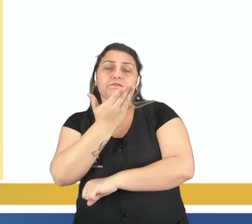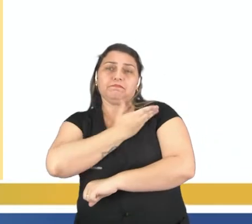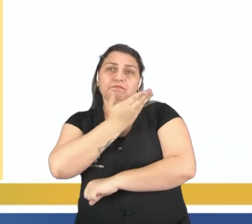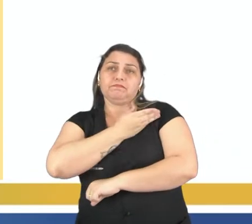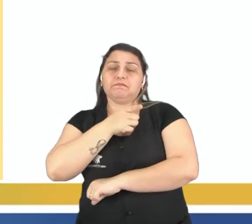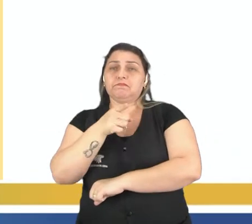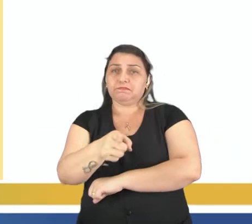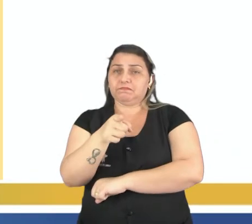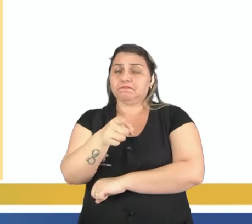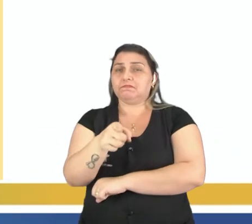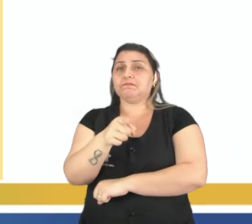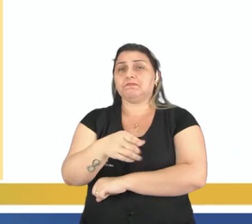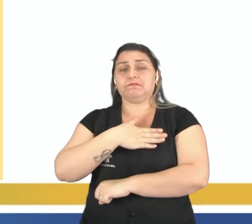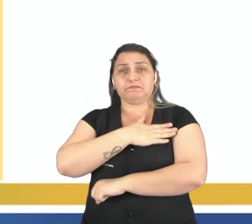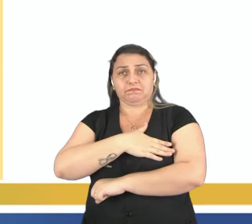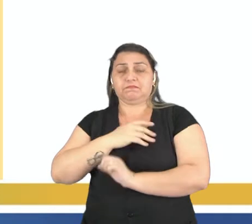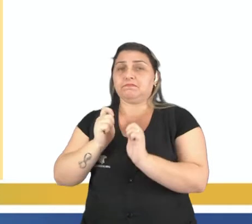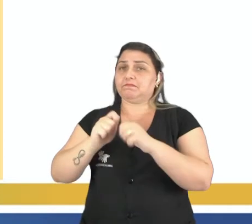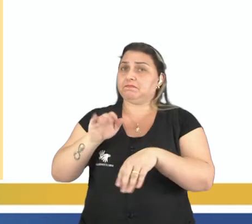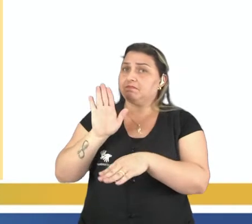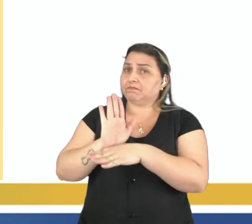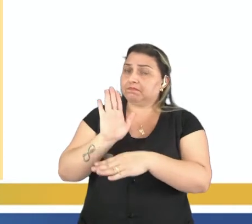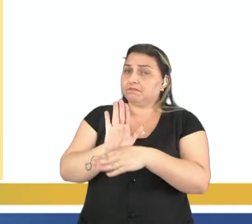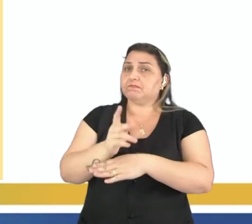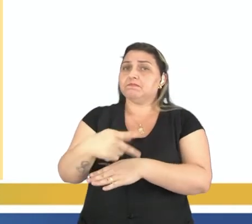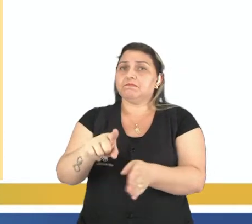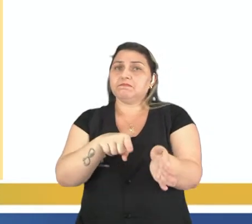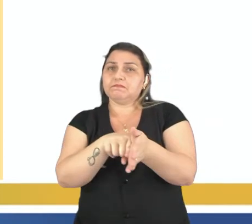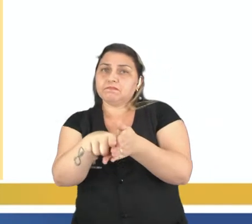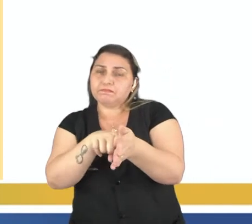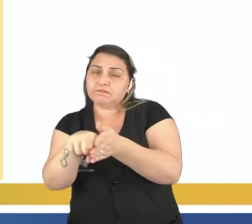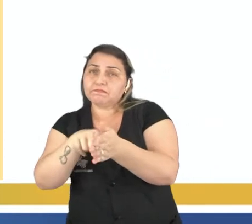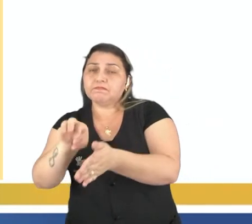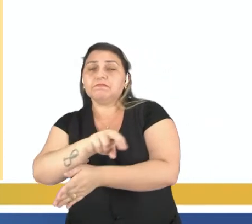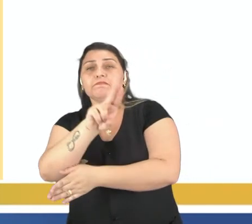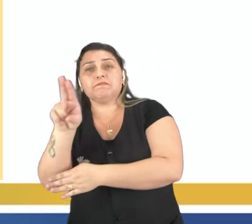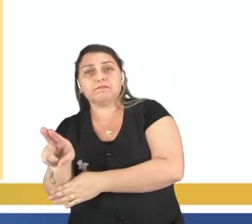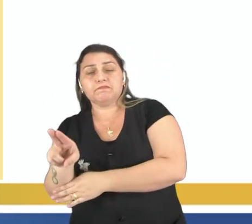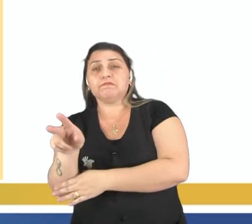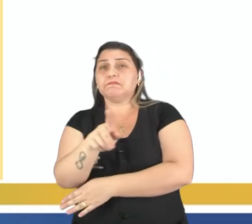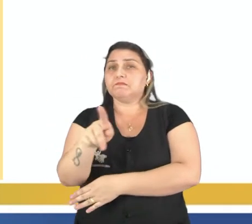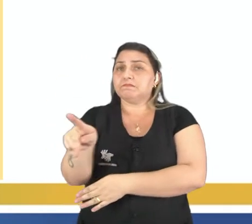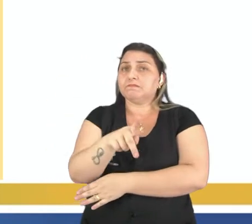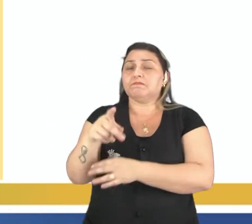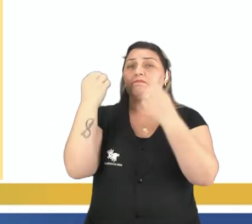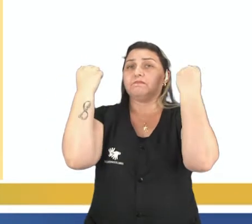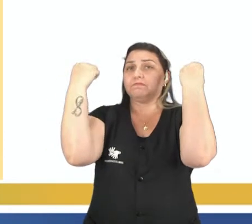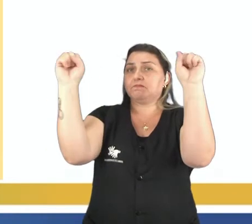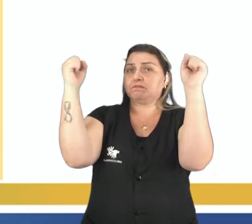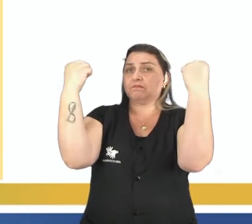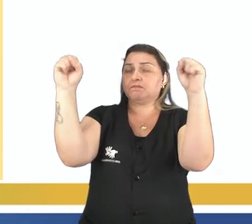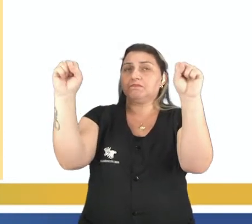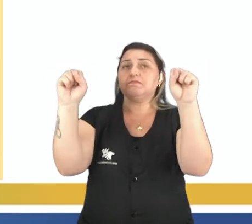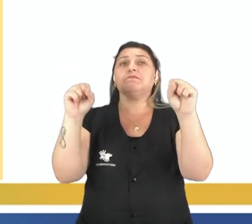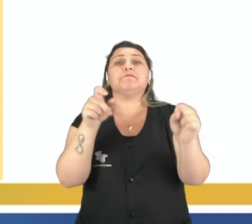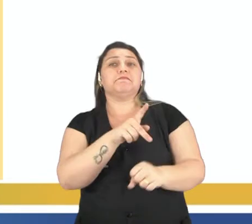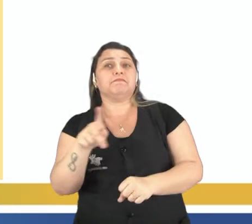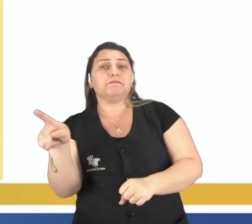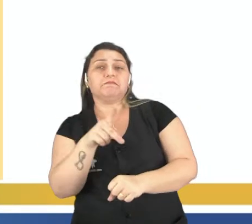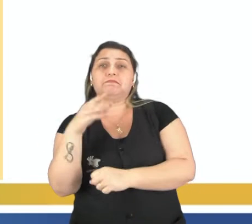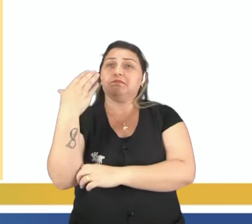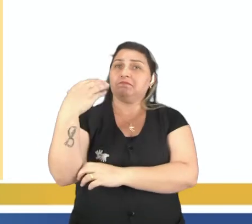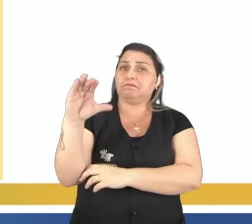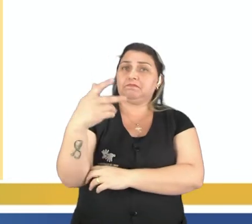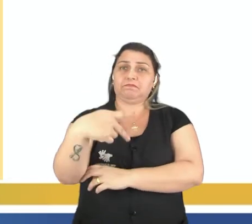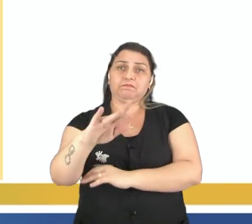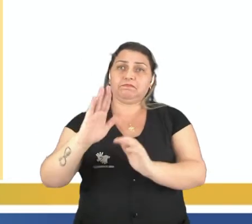que você considere que possam auxiliar na sua pesquisa, ou ainda com um professor de educação física e professor de ciência